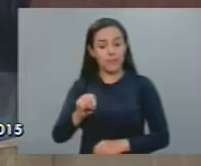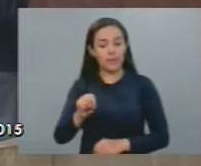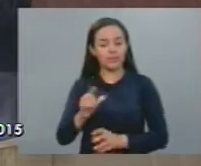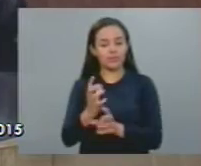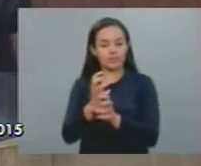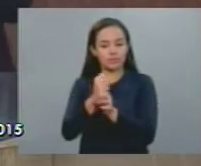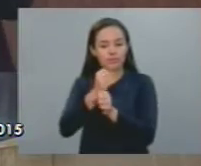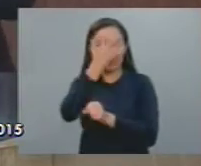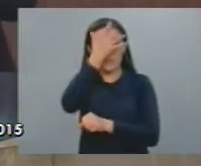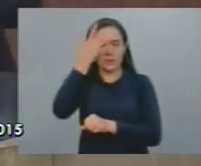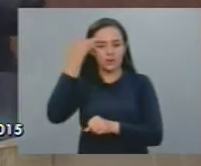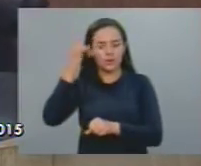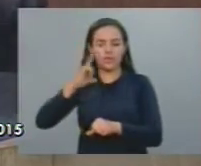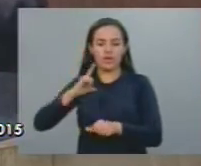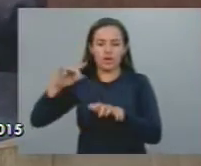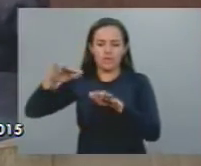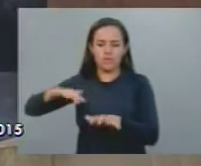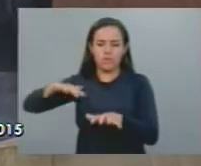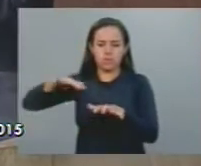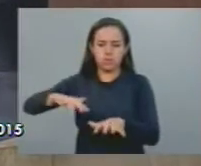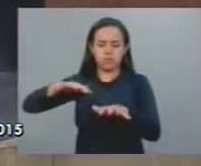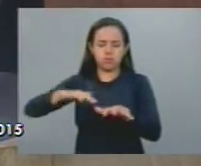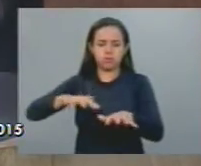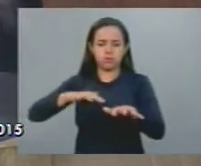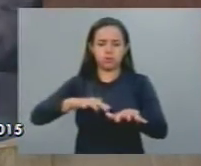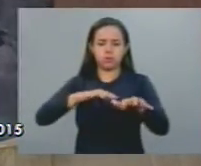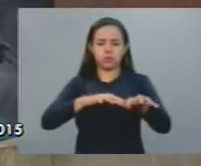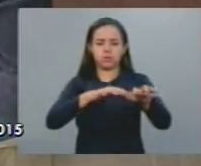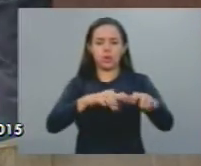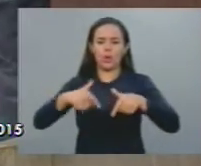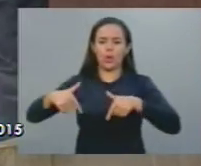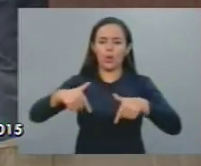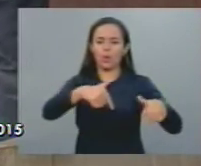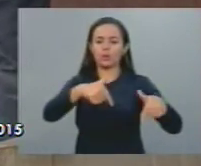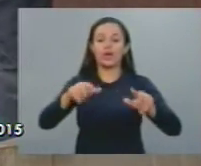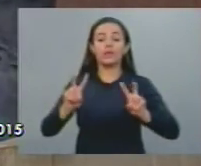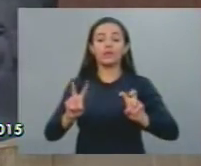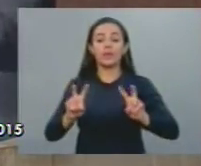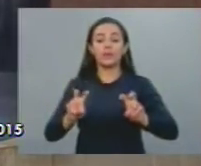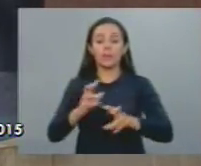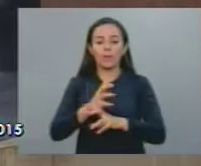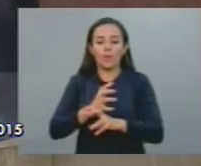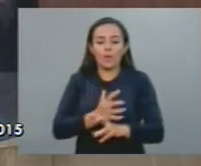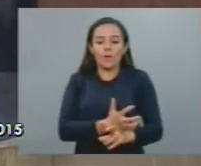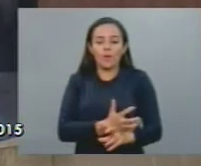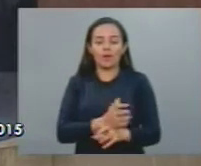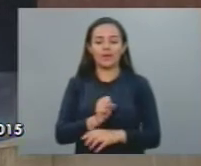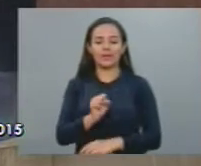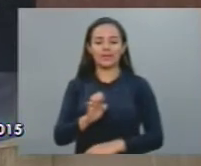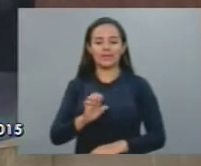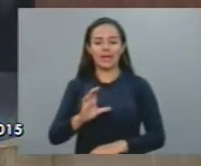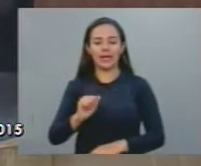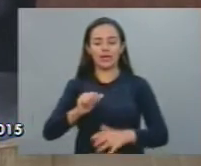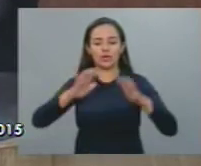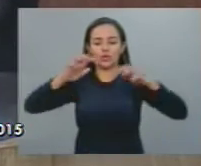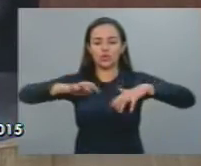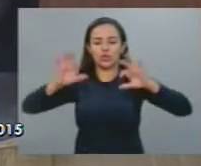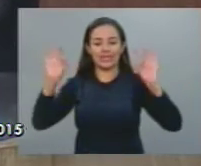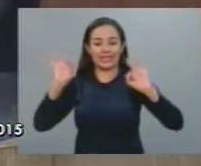fizeram passeata à Assembleia para falar da seca, para demonstrar naquele